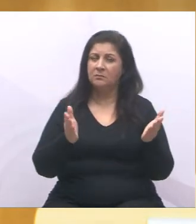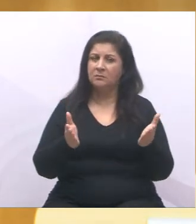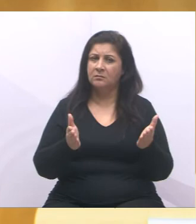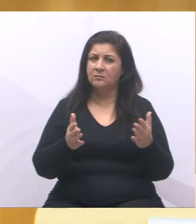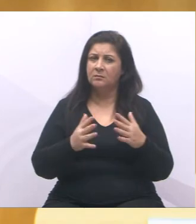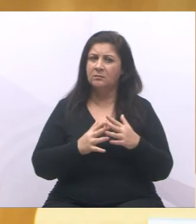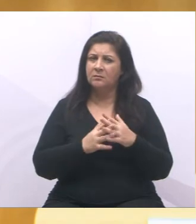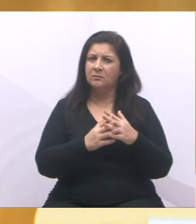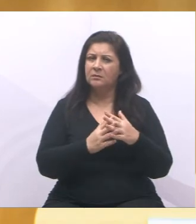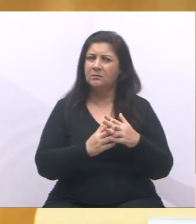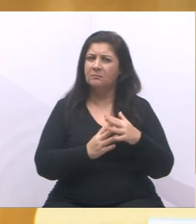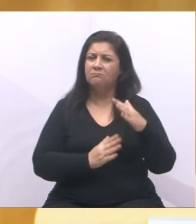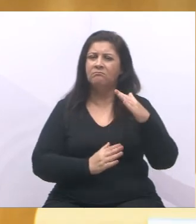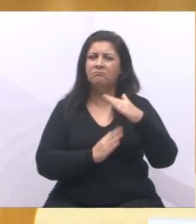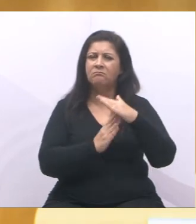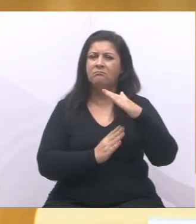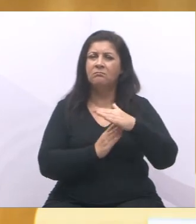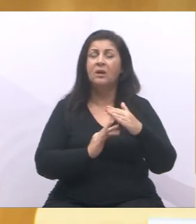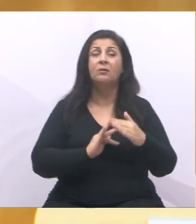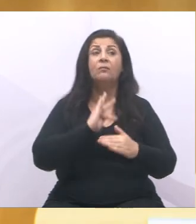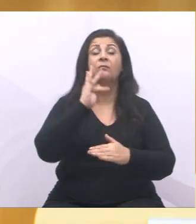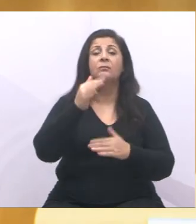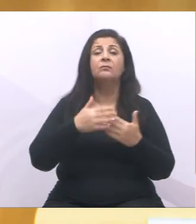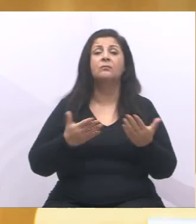impedindo o nosso futuro.